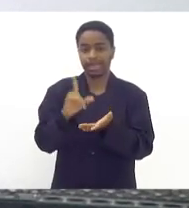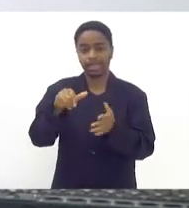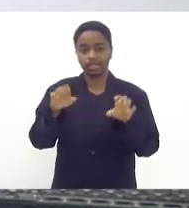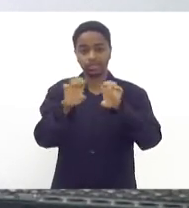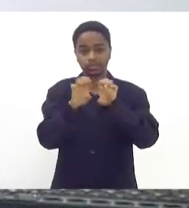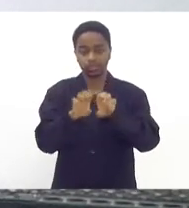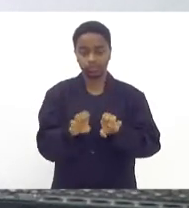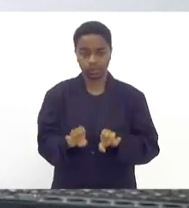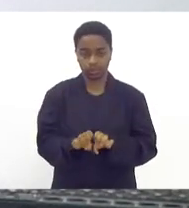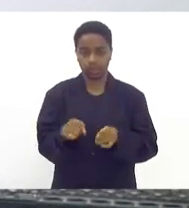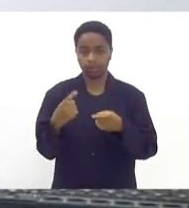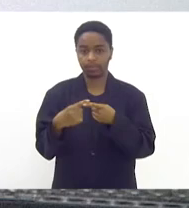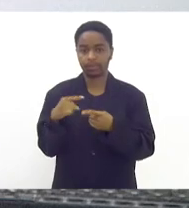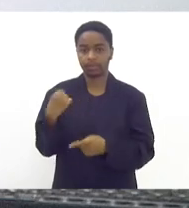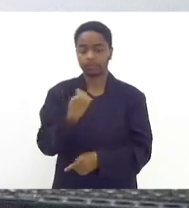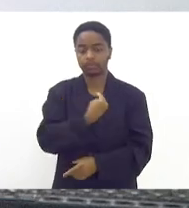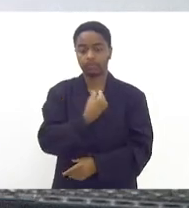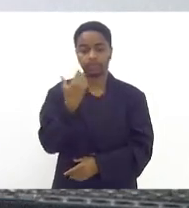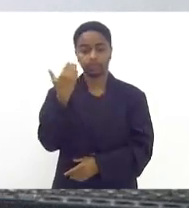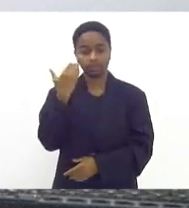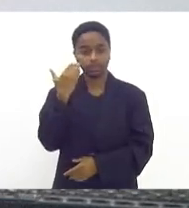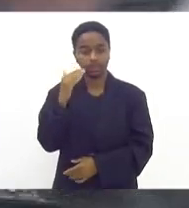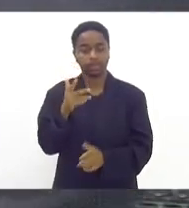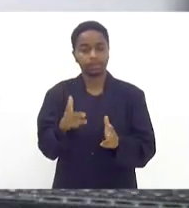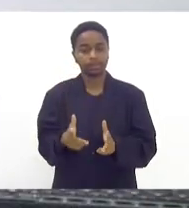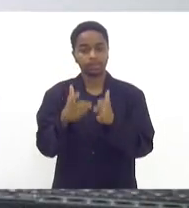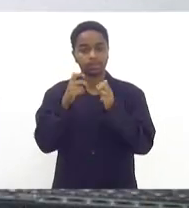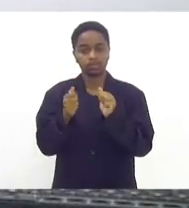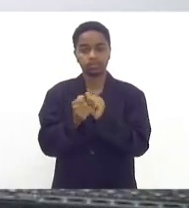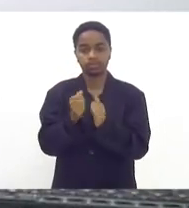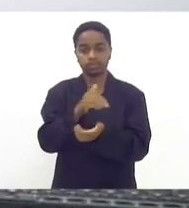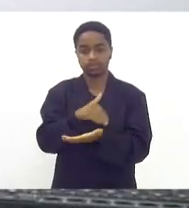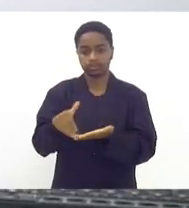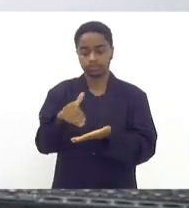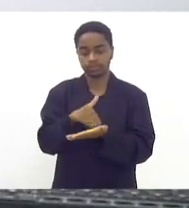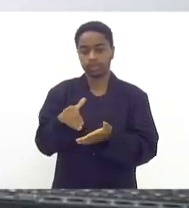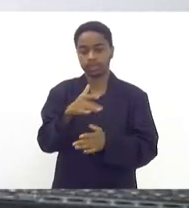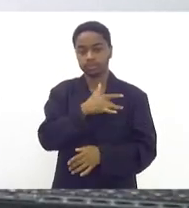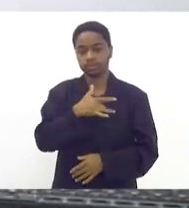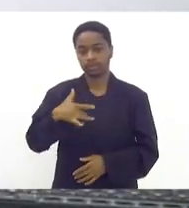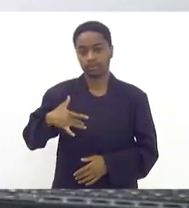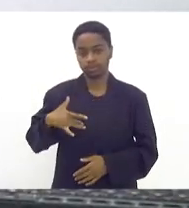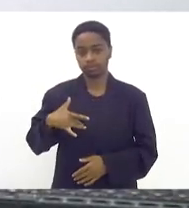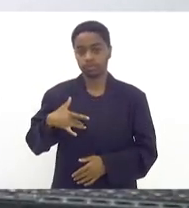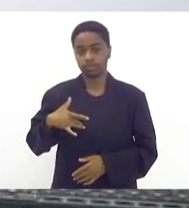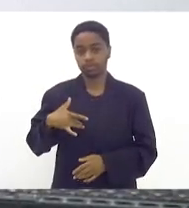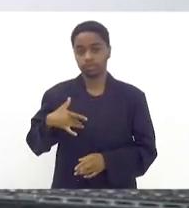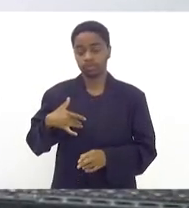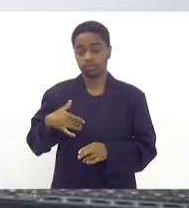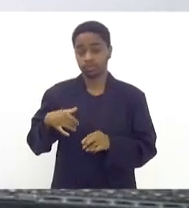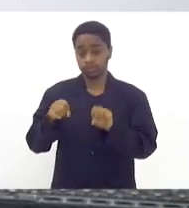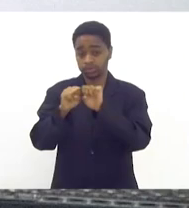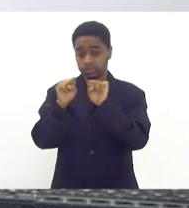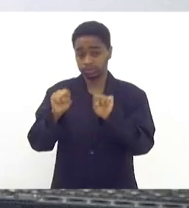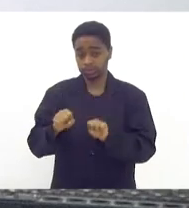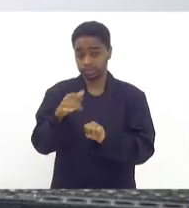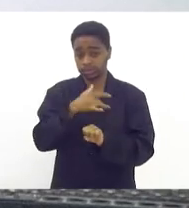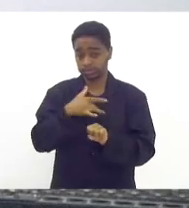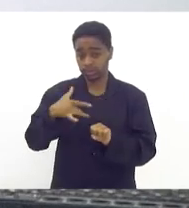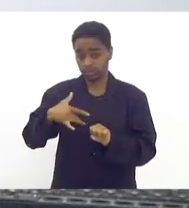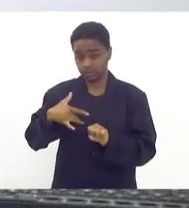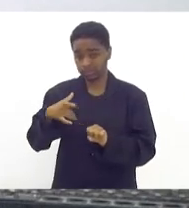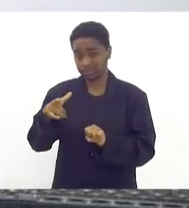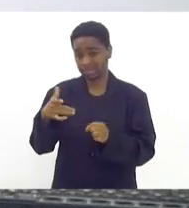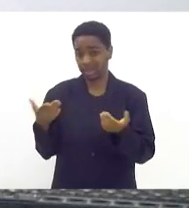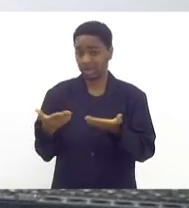gente tem entendido lá na na Secretaria de Saúde que o sistema de saúde suplementar passa por um problema um